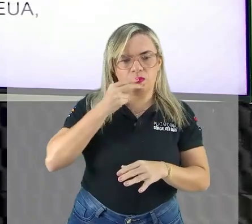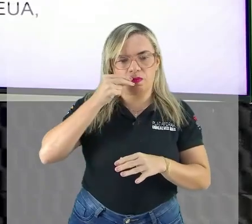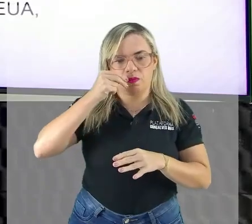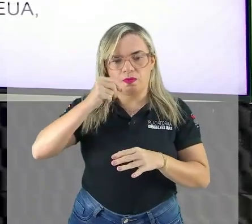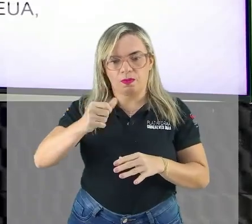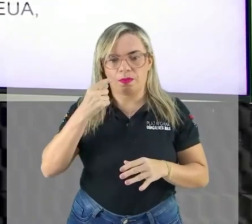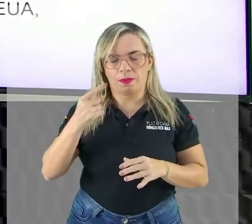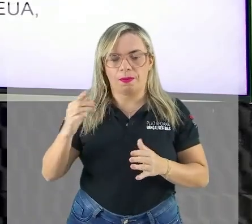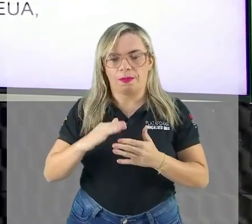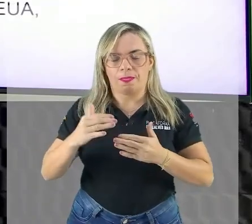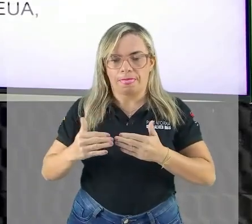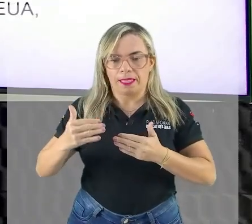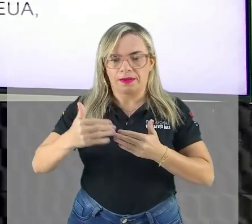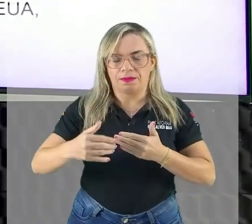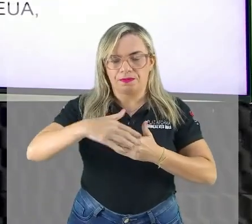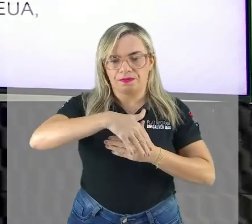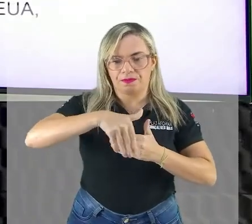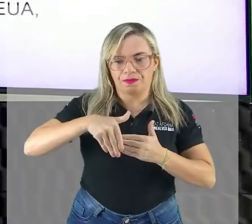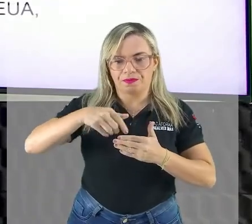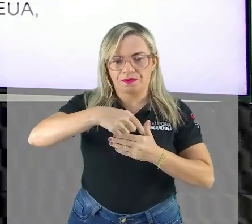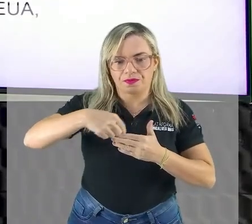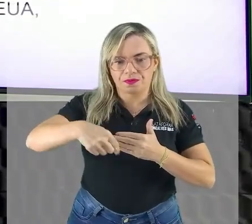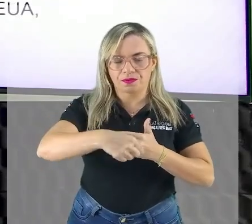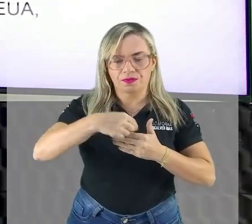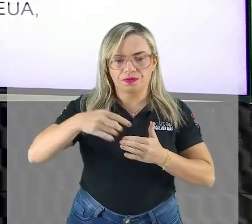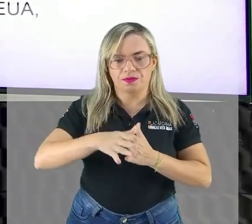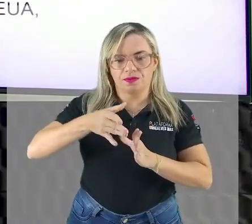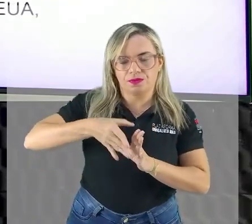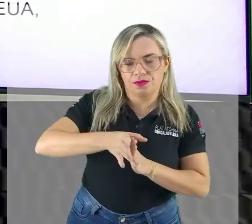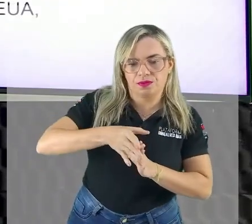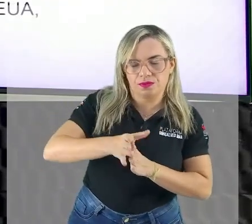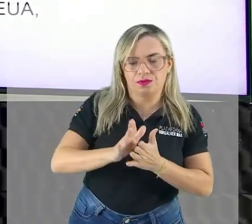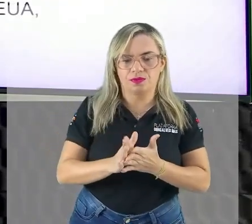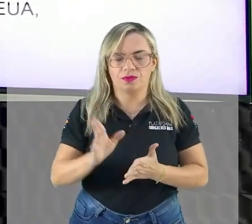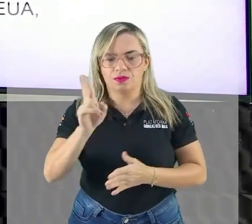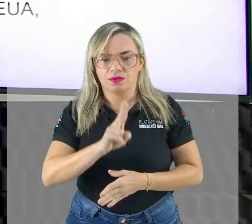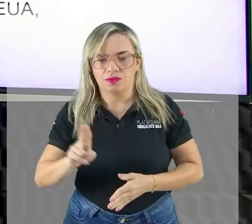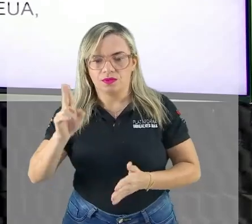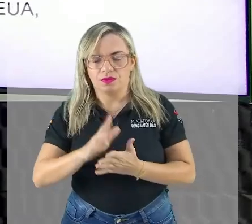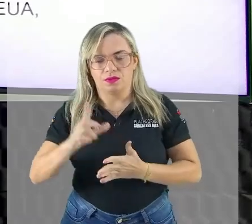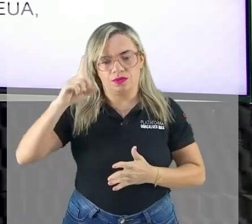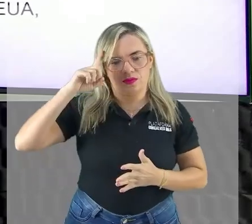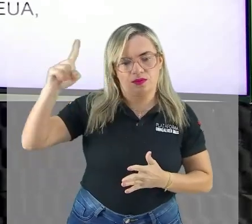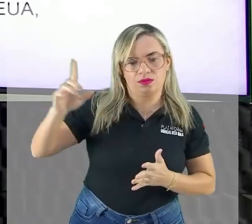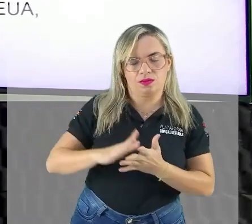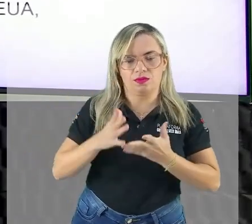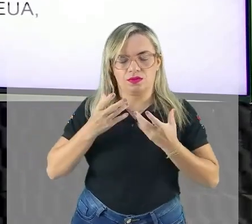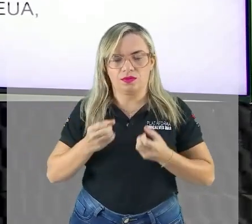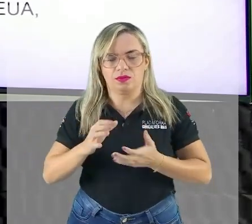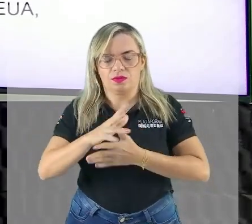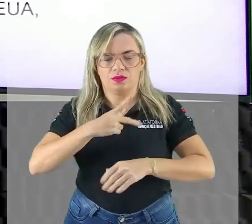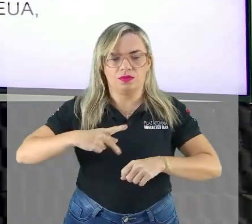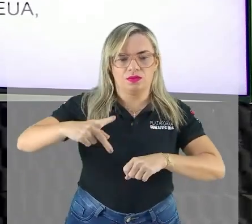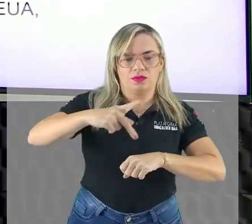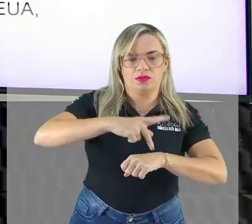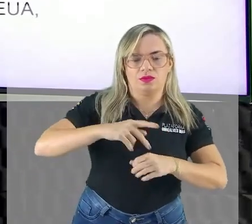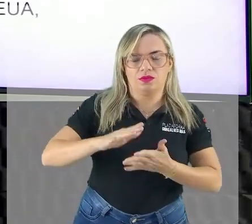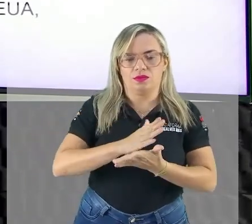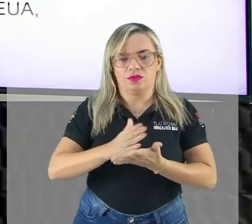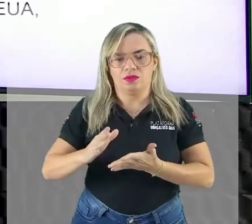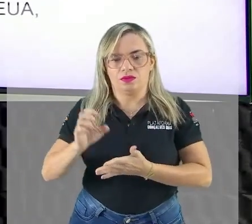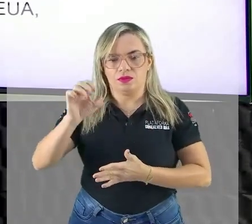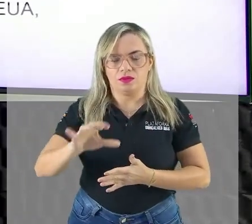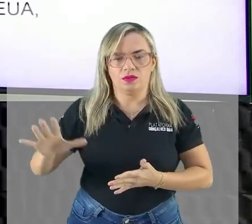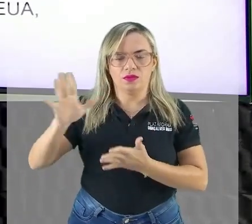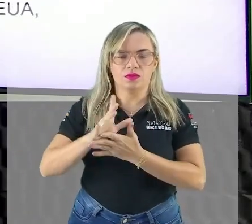sal na parte frontal da embalagem, de acordo com as recomendações de consumo diário adotadas em alguns países da